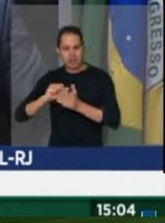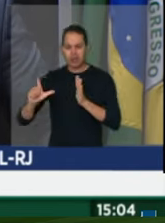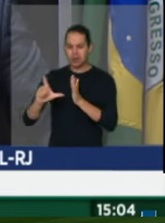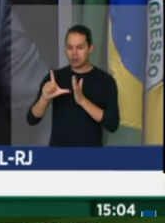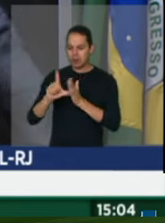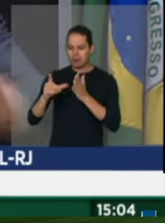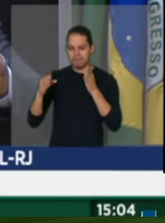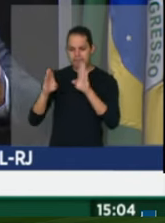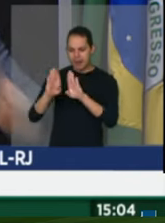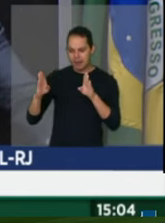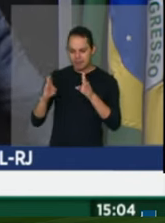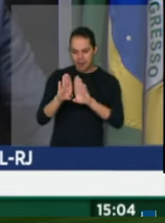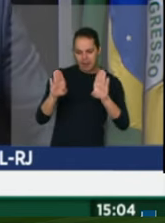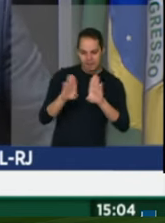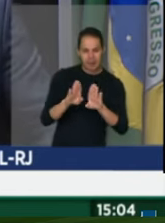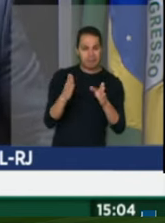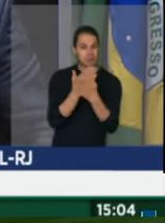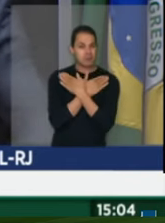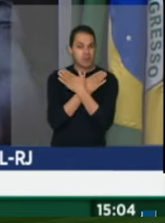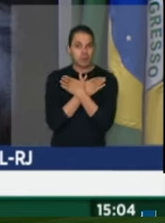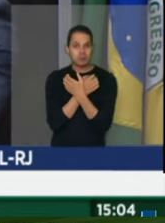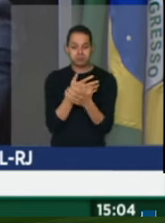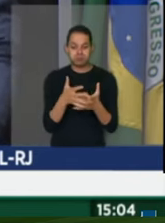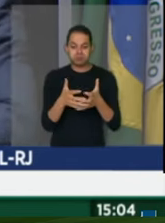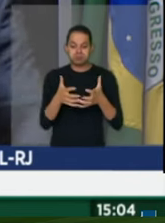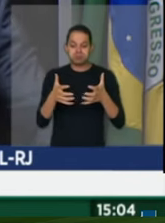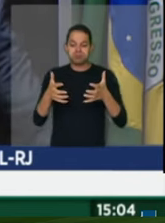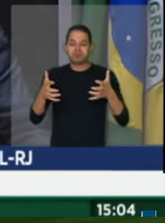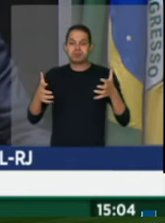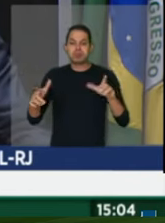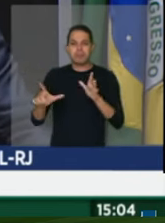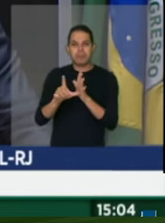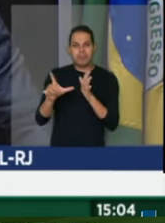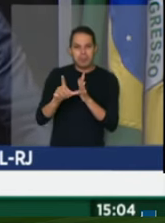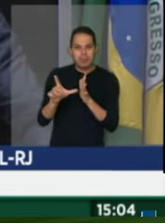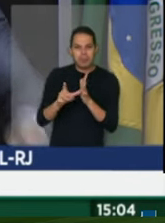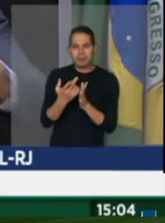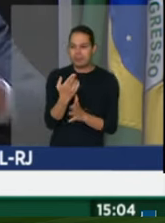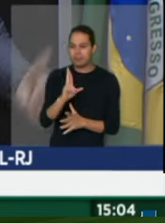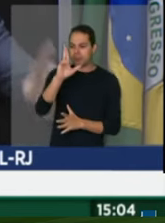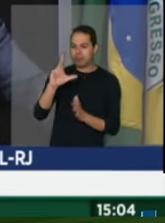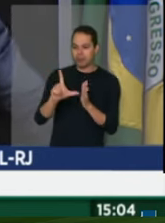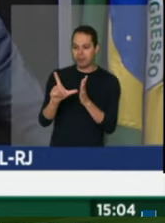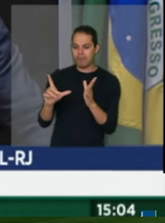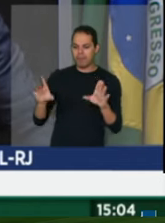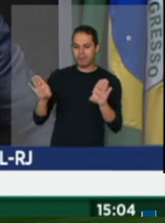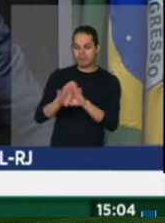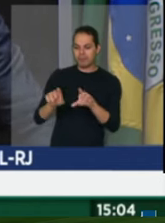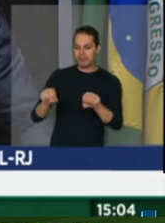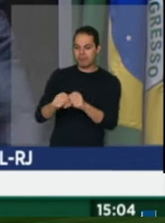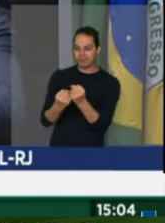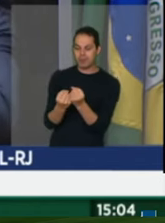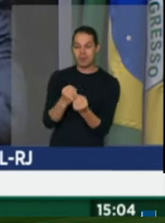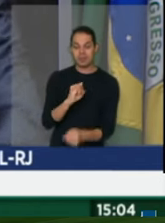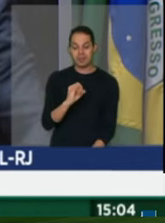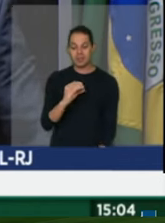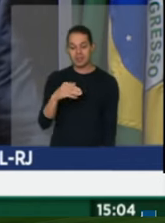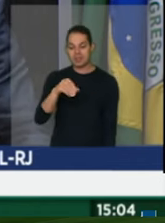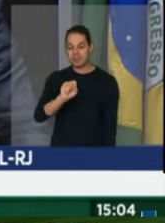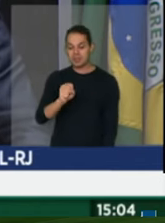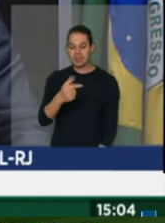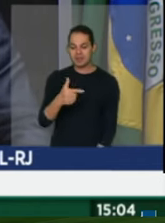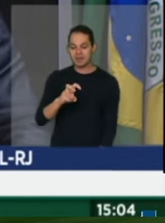comércio desempregou pessoas faria o Comerciantes e que mantém o ICMS é